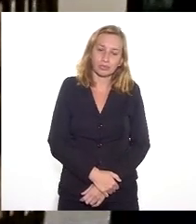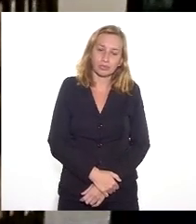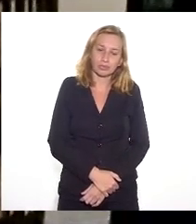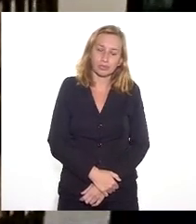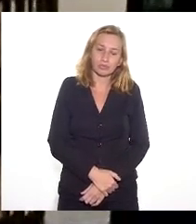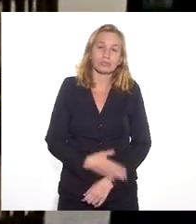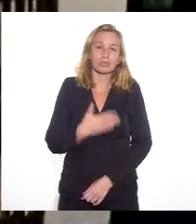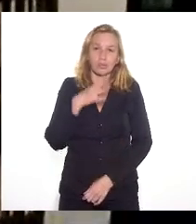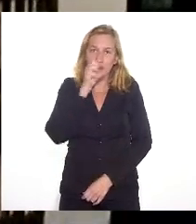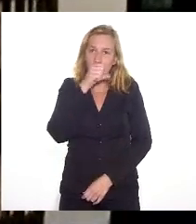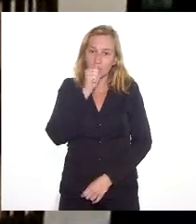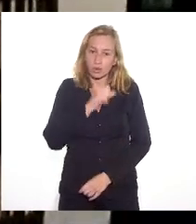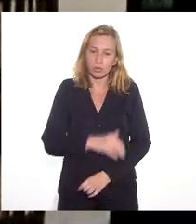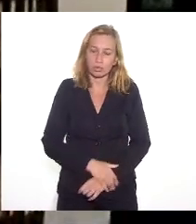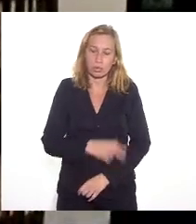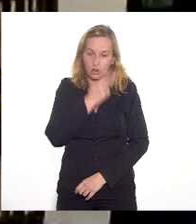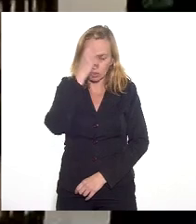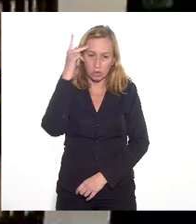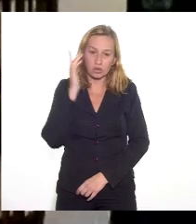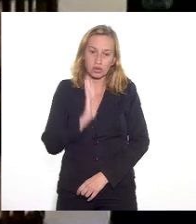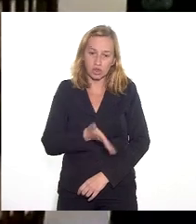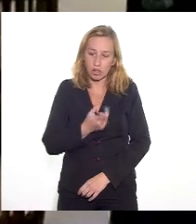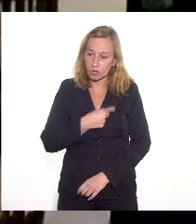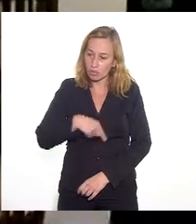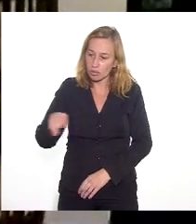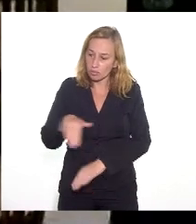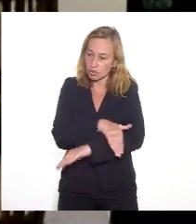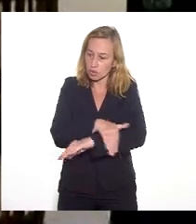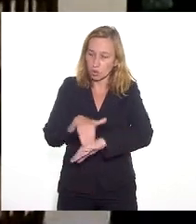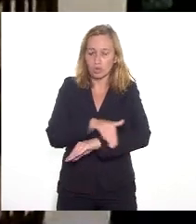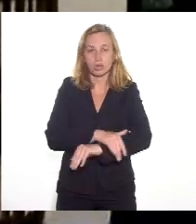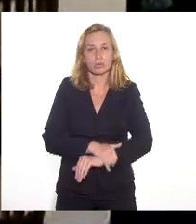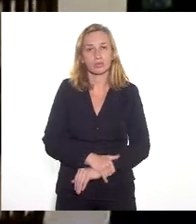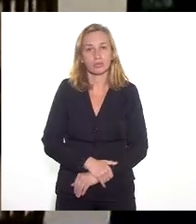No sábado, as pessoas já foram às ruas.